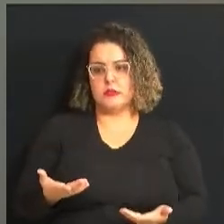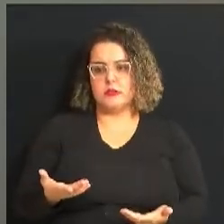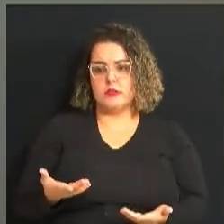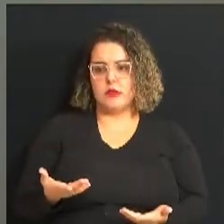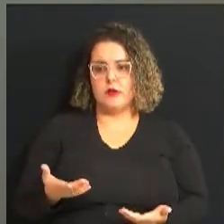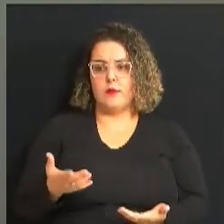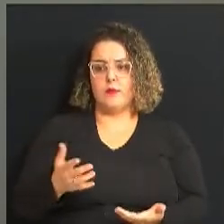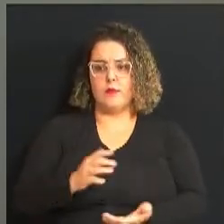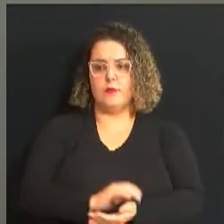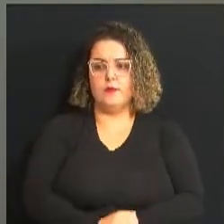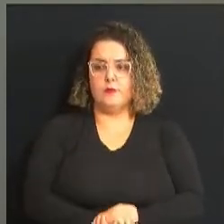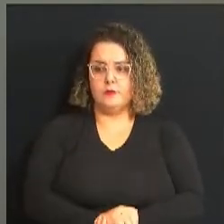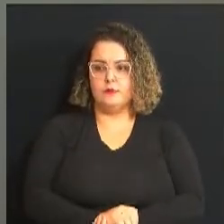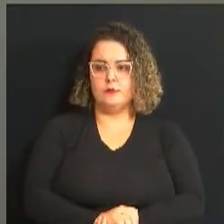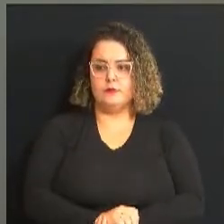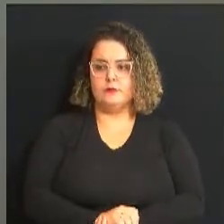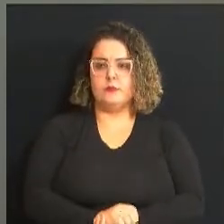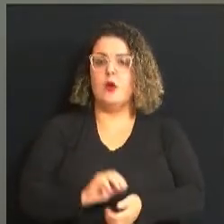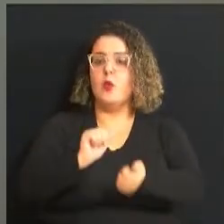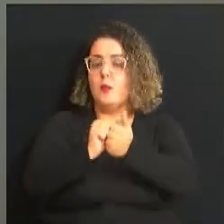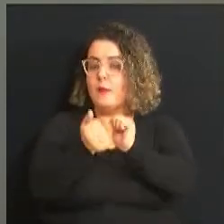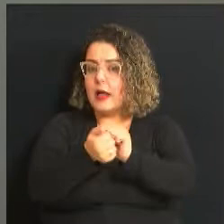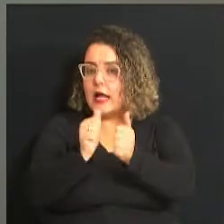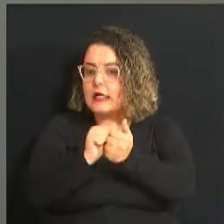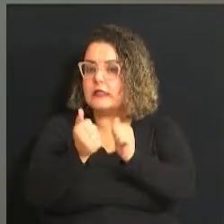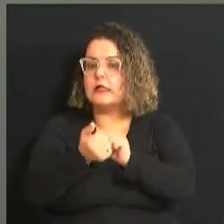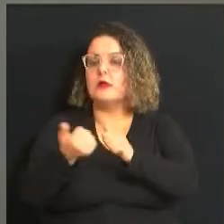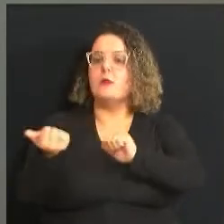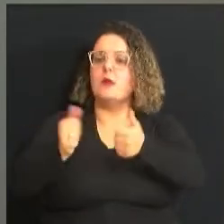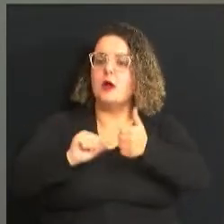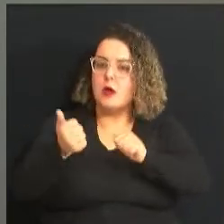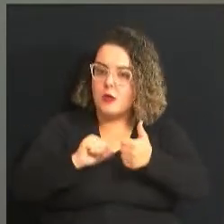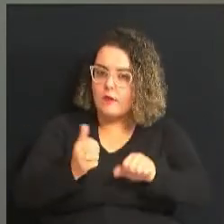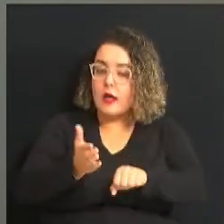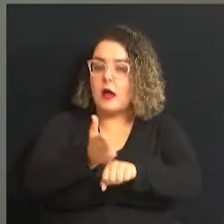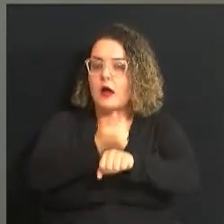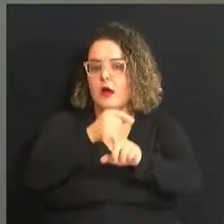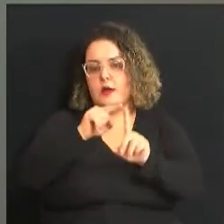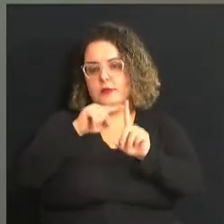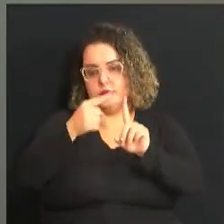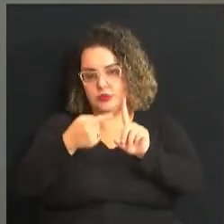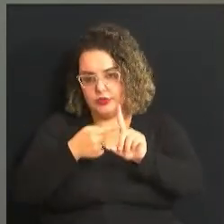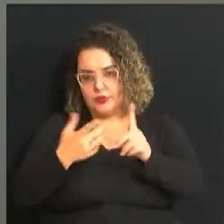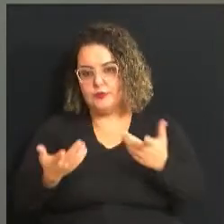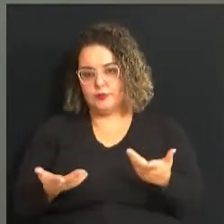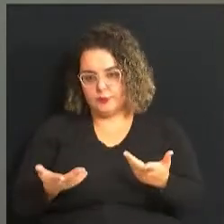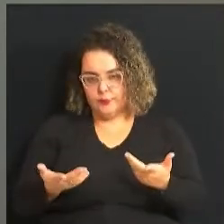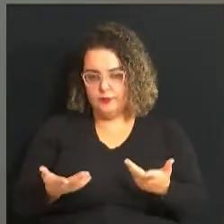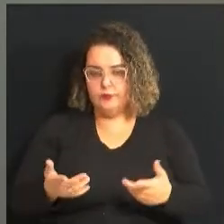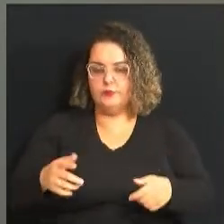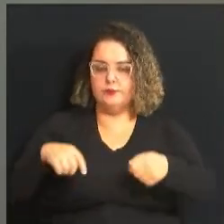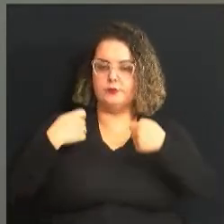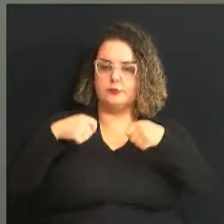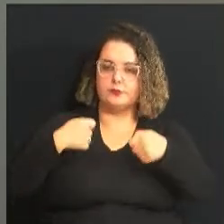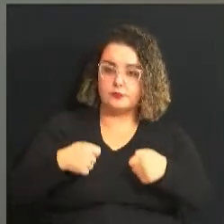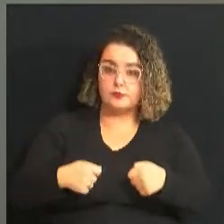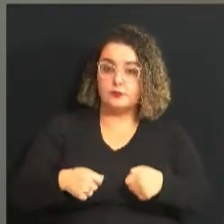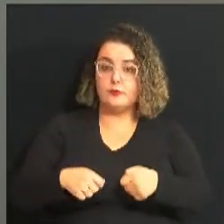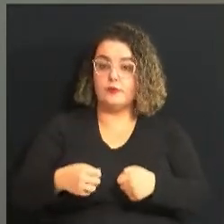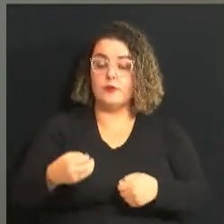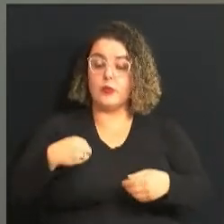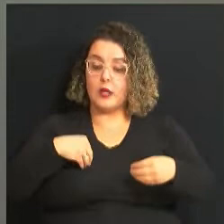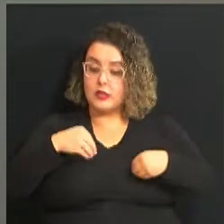um, uma adequada avaliação antes de engravidar, é necessário fazer alguns exames antes